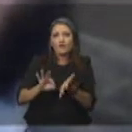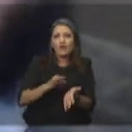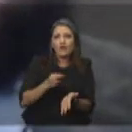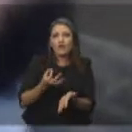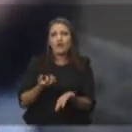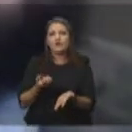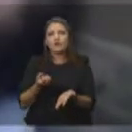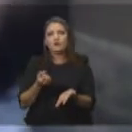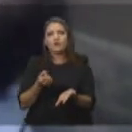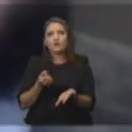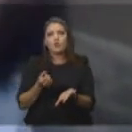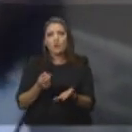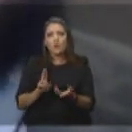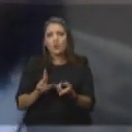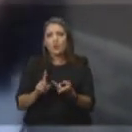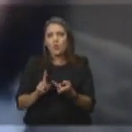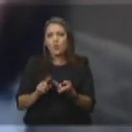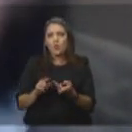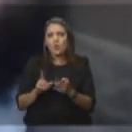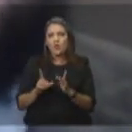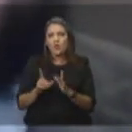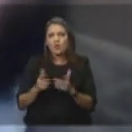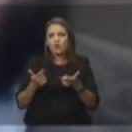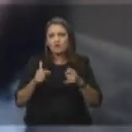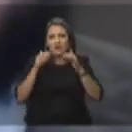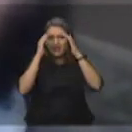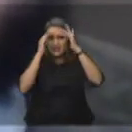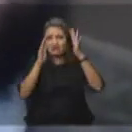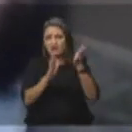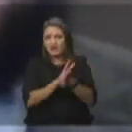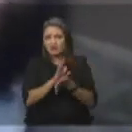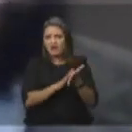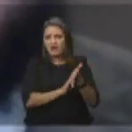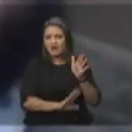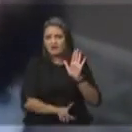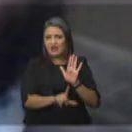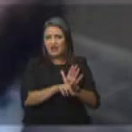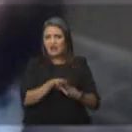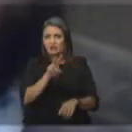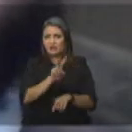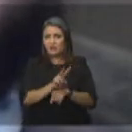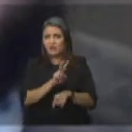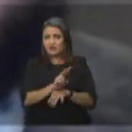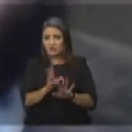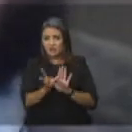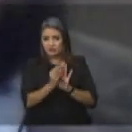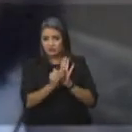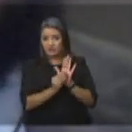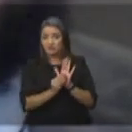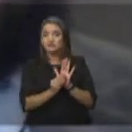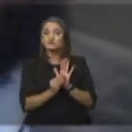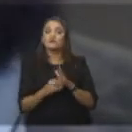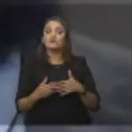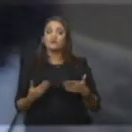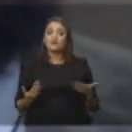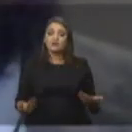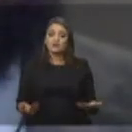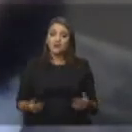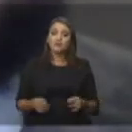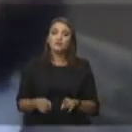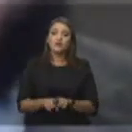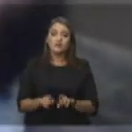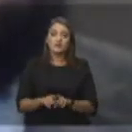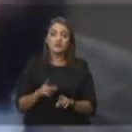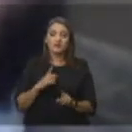mediante o total desrespeito às premissas legais da proteção de dados no Brasil, de modo até que se